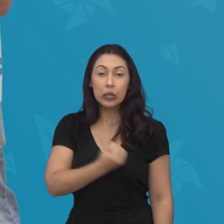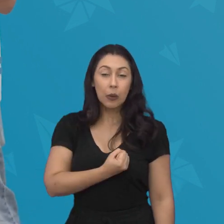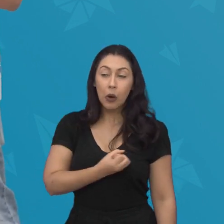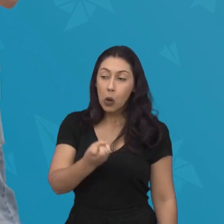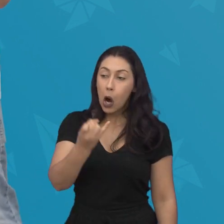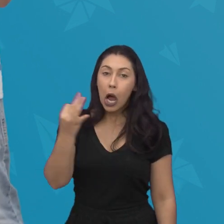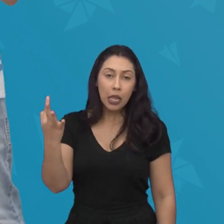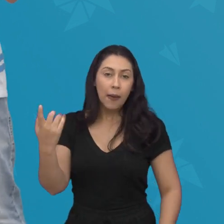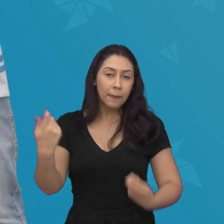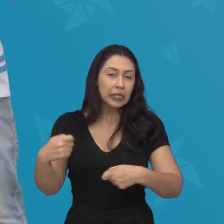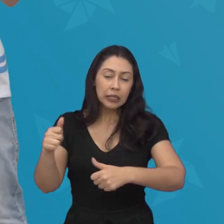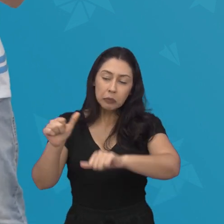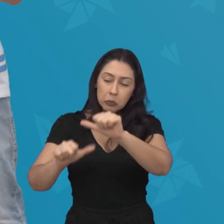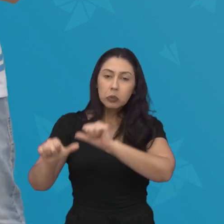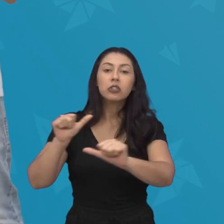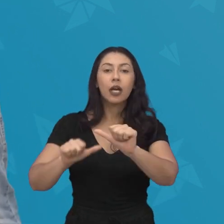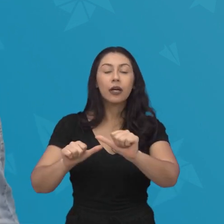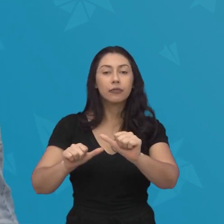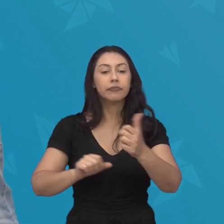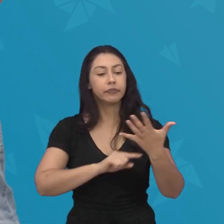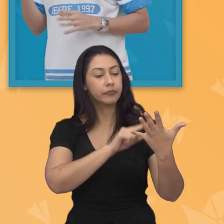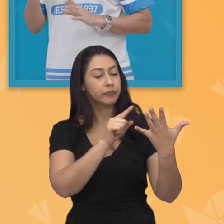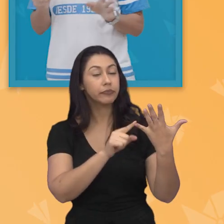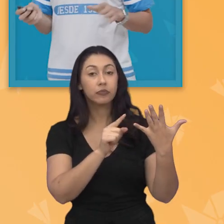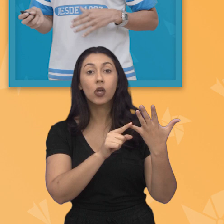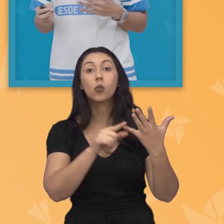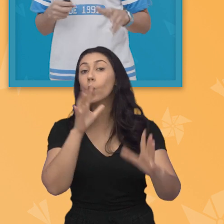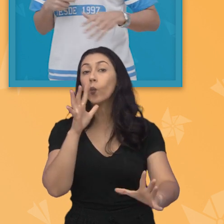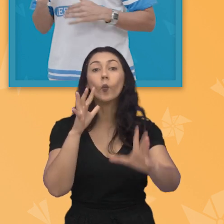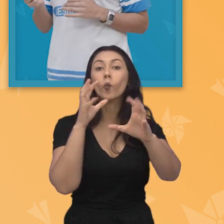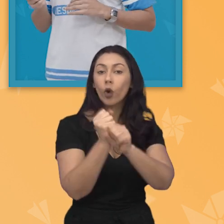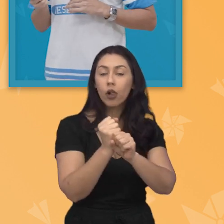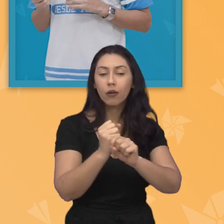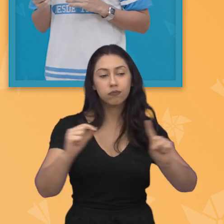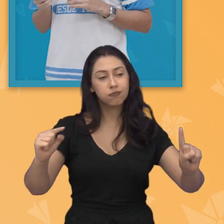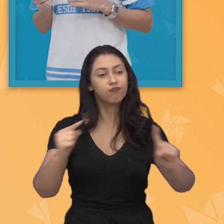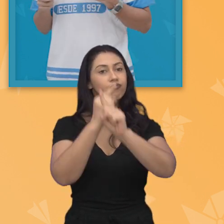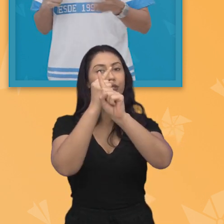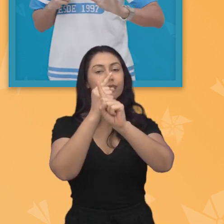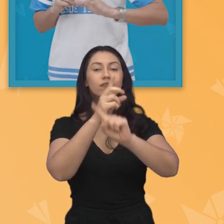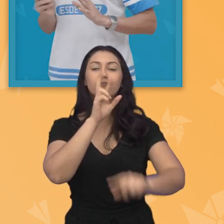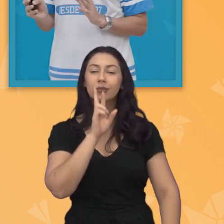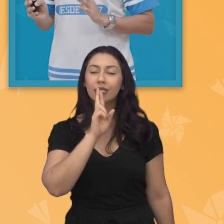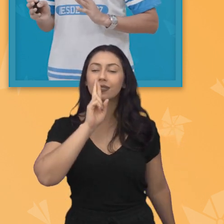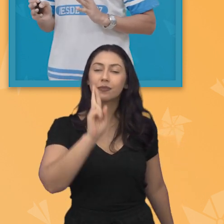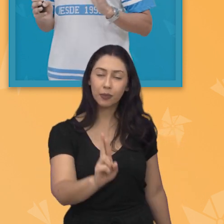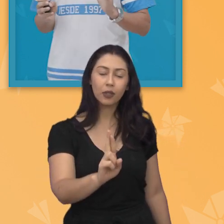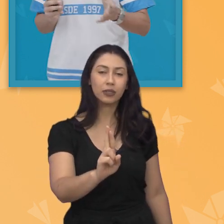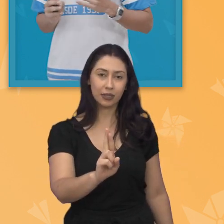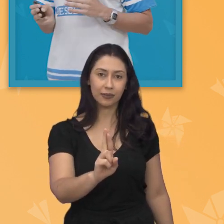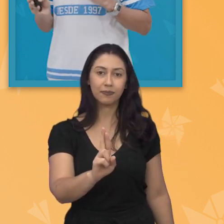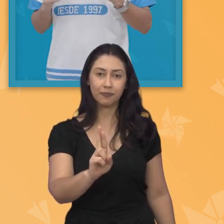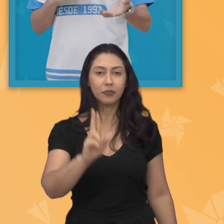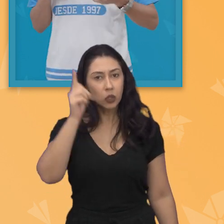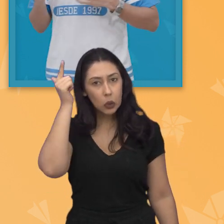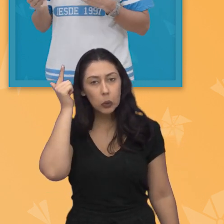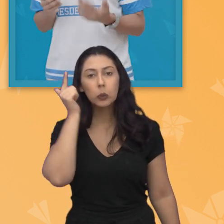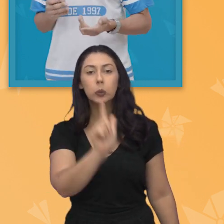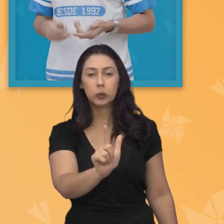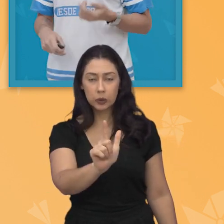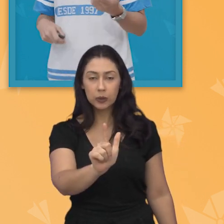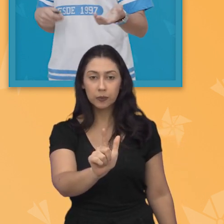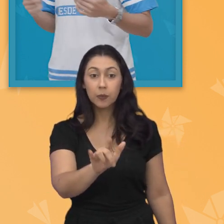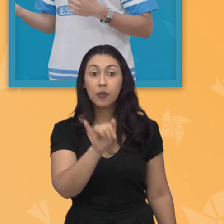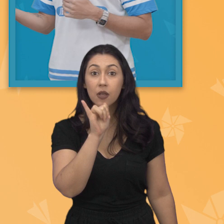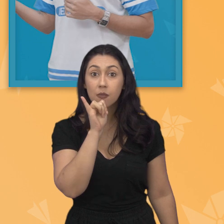necessário, né, e calcular essa regra de 3, para vocês chegar no resultado que vocês estão procurando ali, o que o exercício